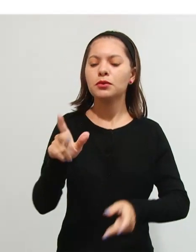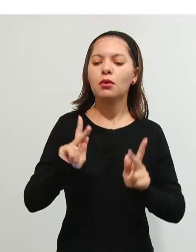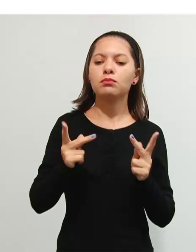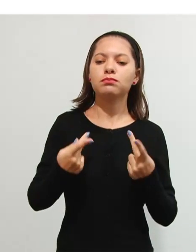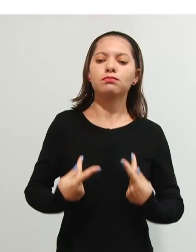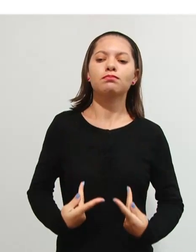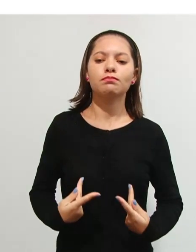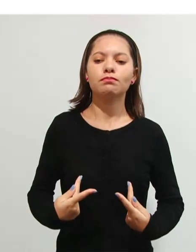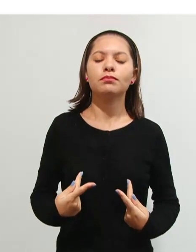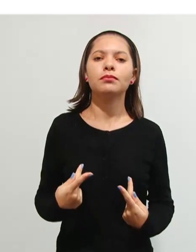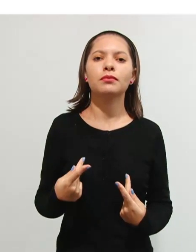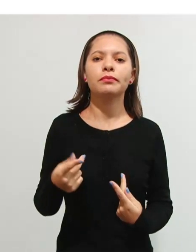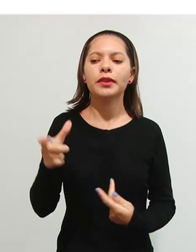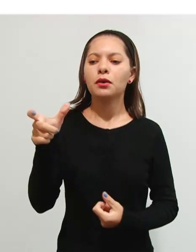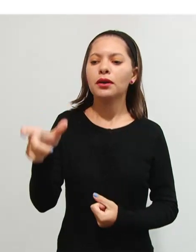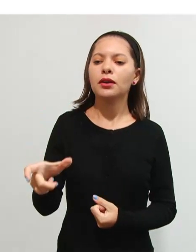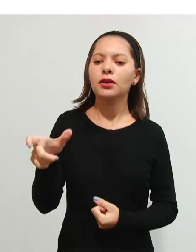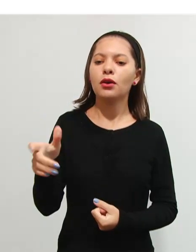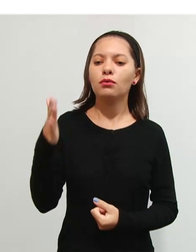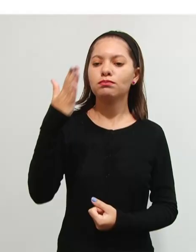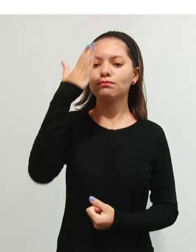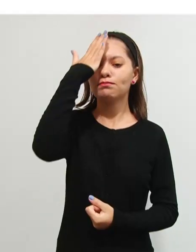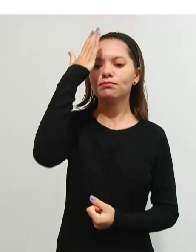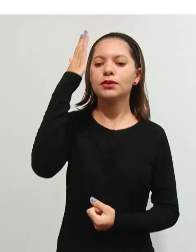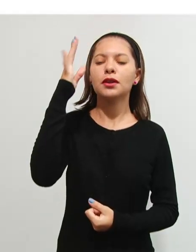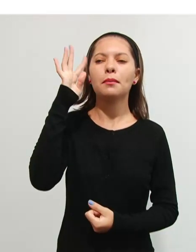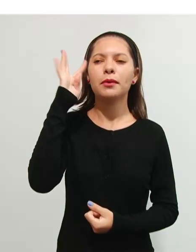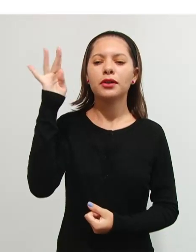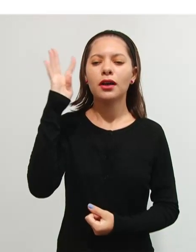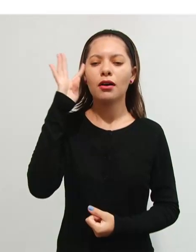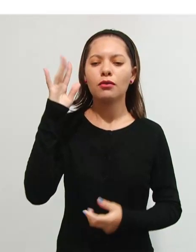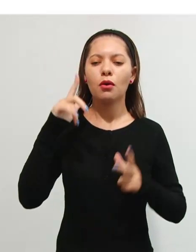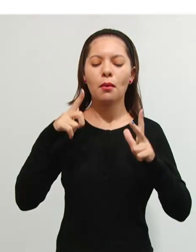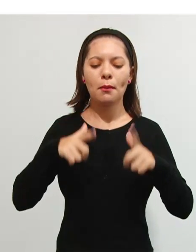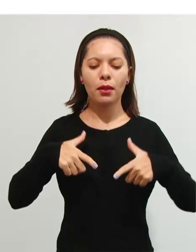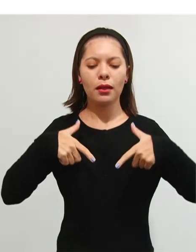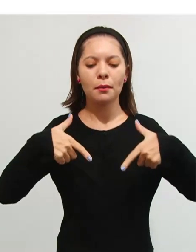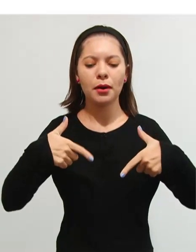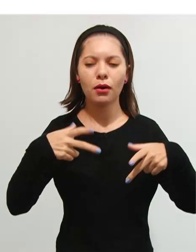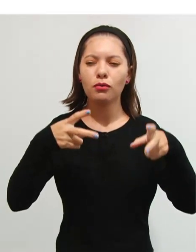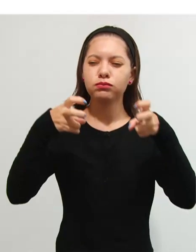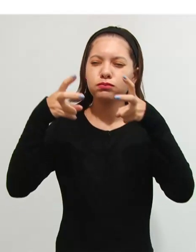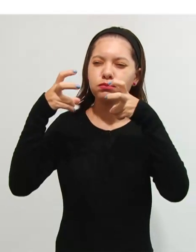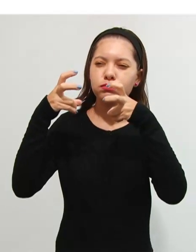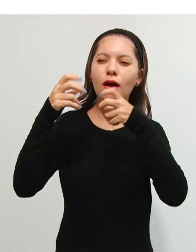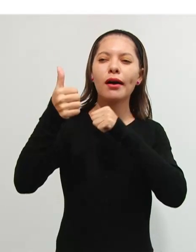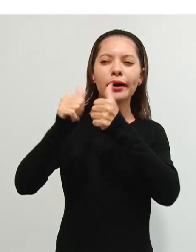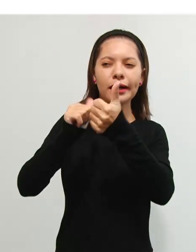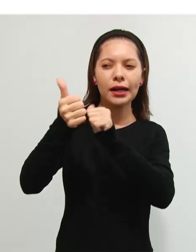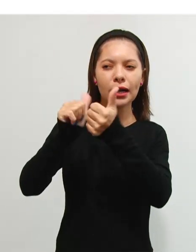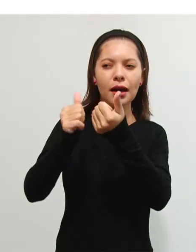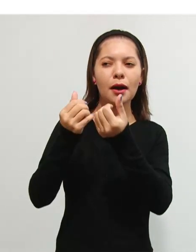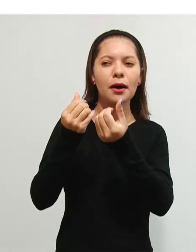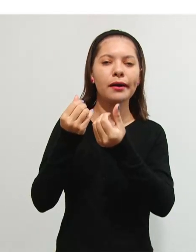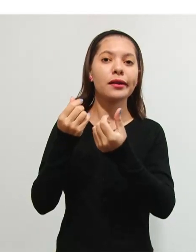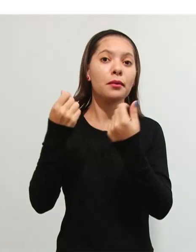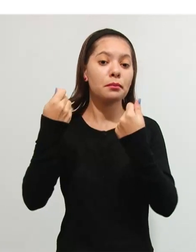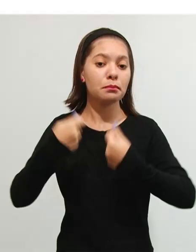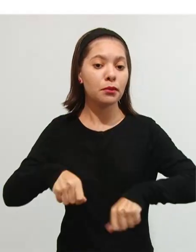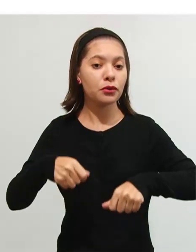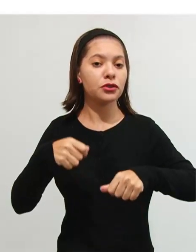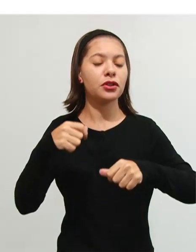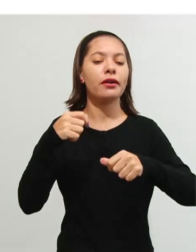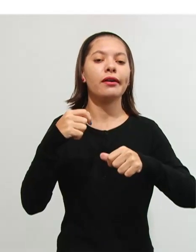ele imaginava que o comportamento era observável. Por isso, se era observável, ele poderia desenvolver algumas